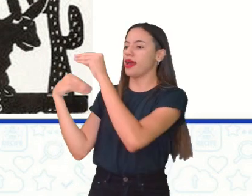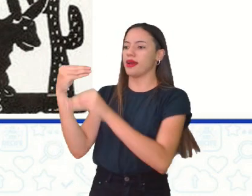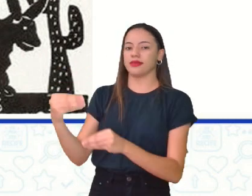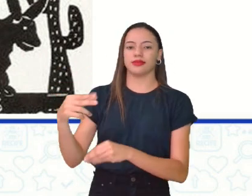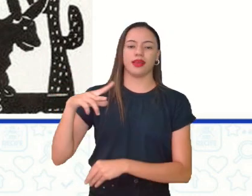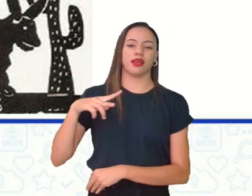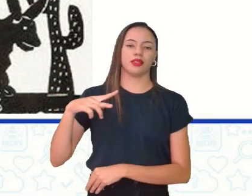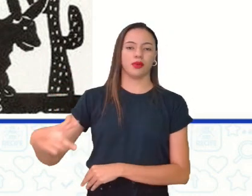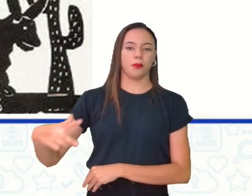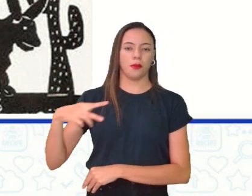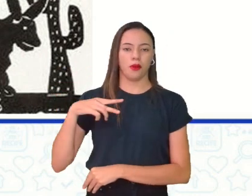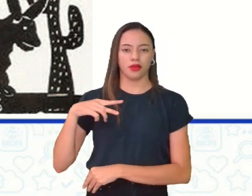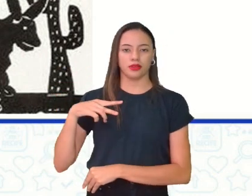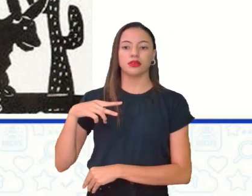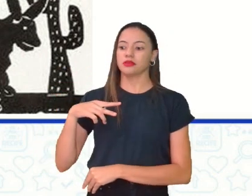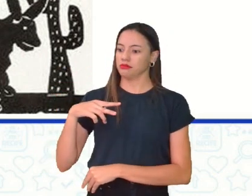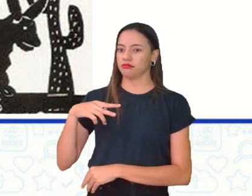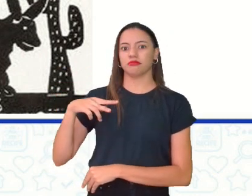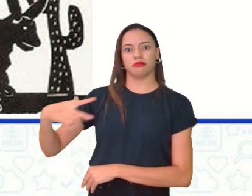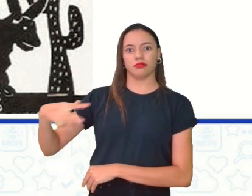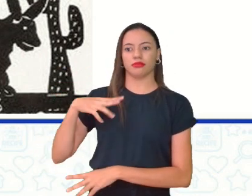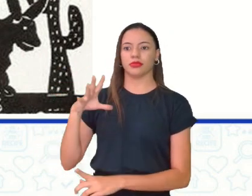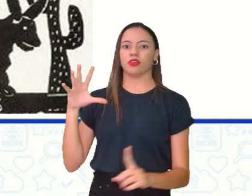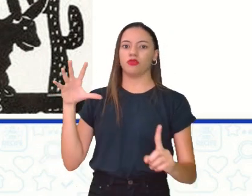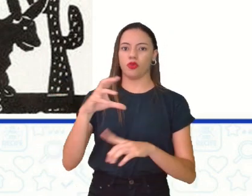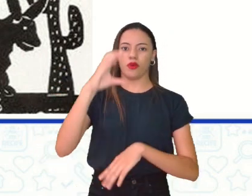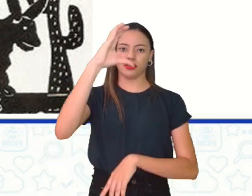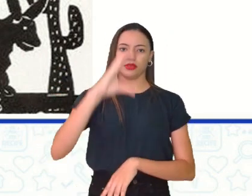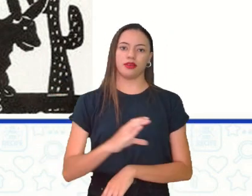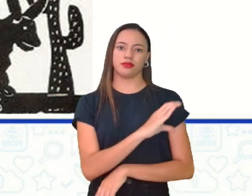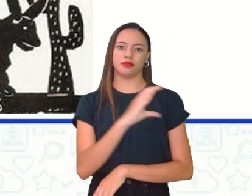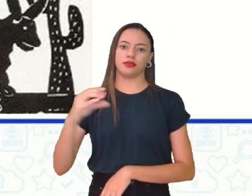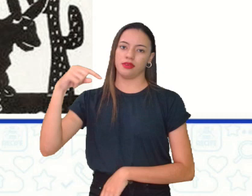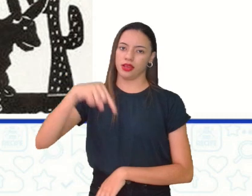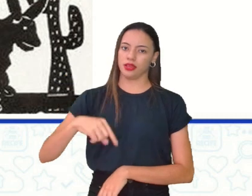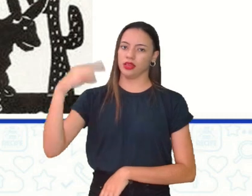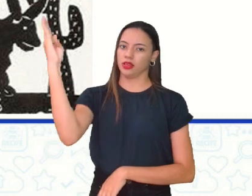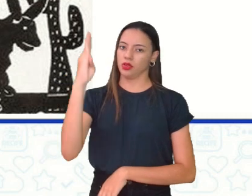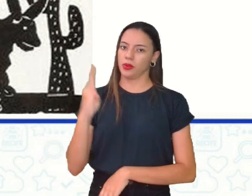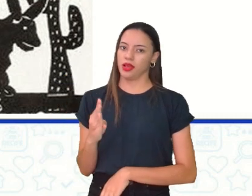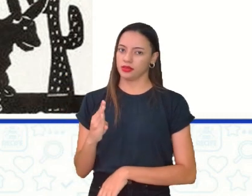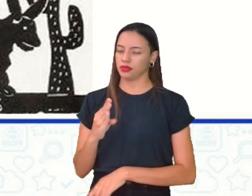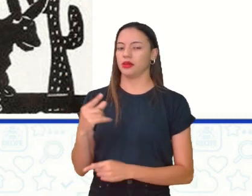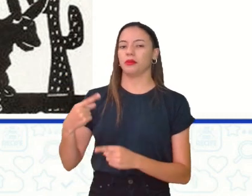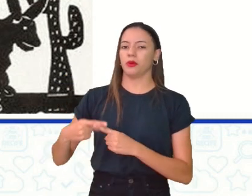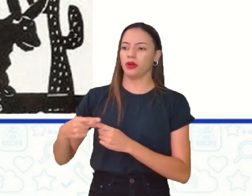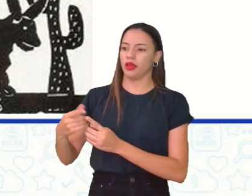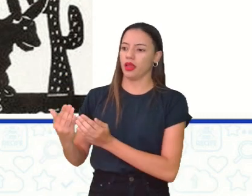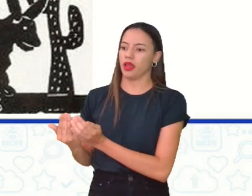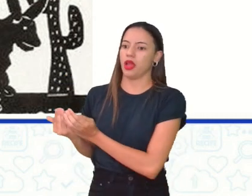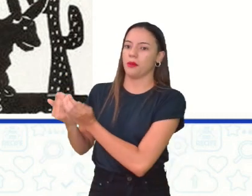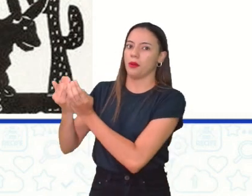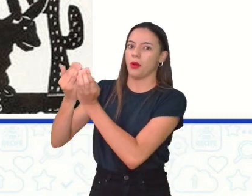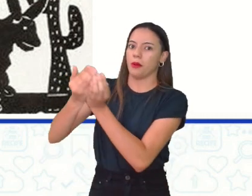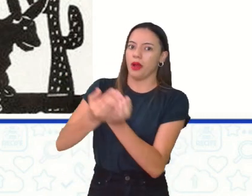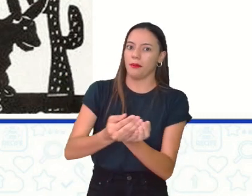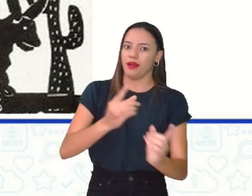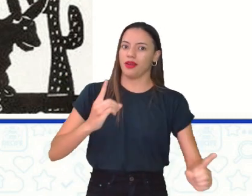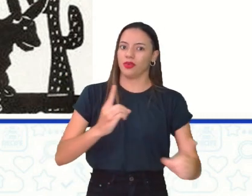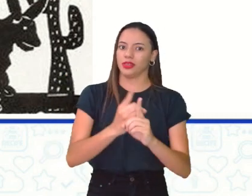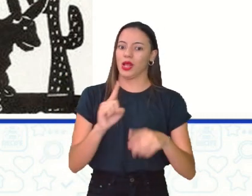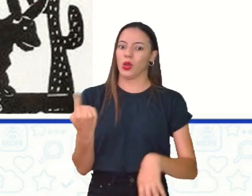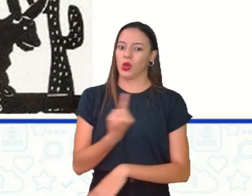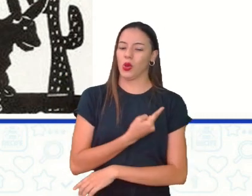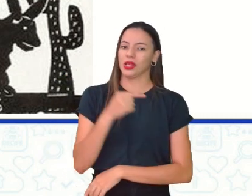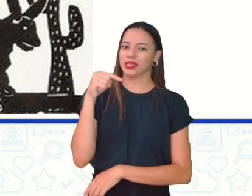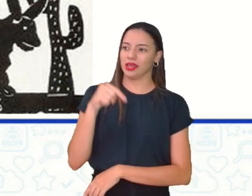que foi quem trouxe a religião cristã para o Brasil, né? Quando vieram, quando nos encontraram aqui, né?